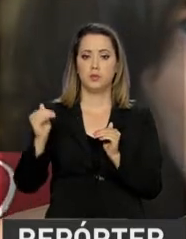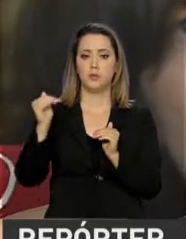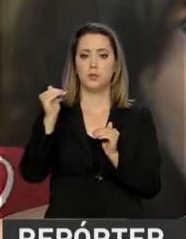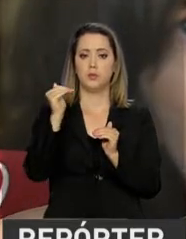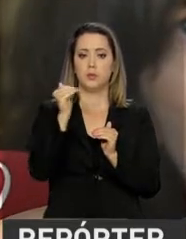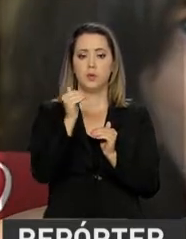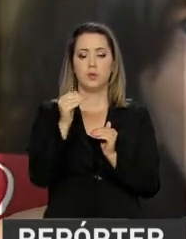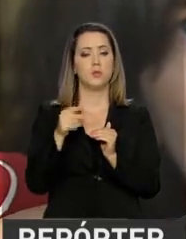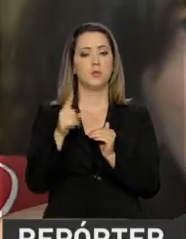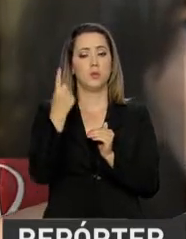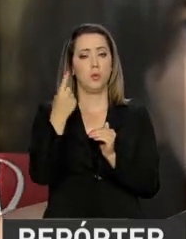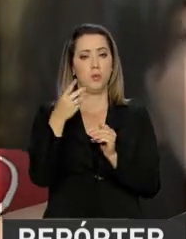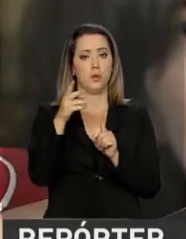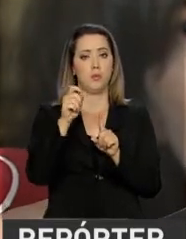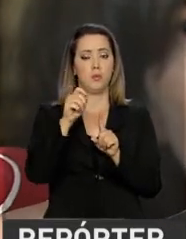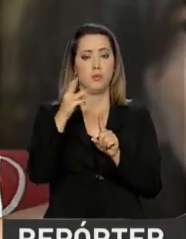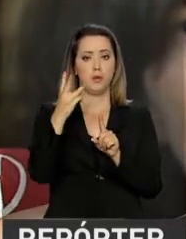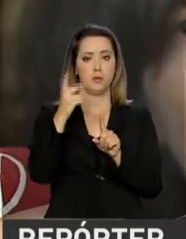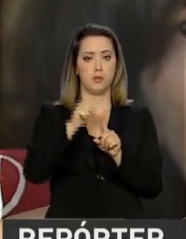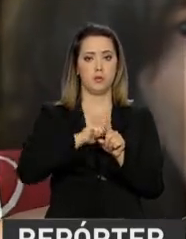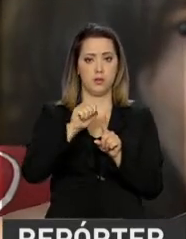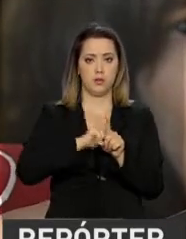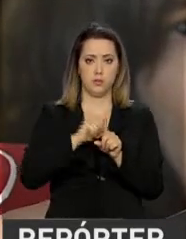país nove funcionado